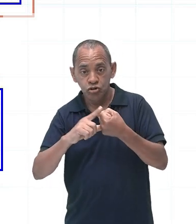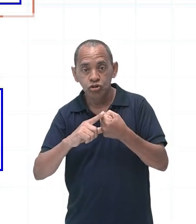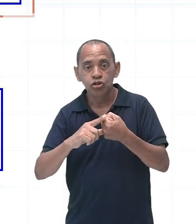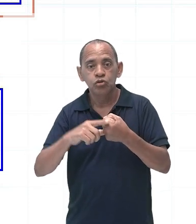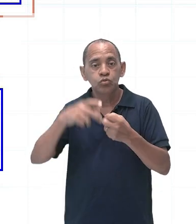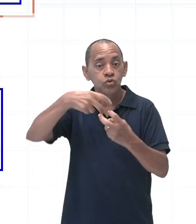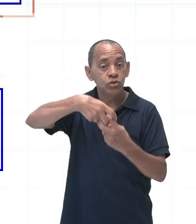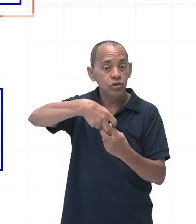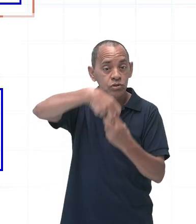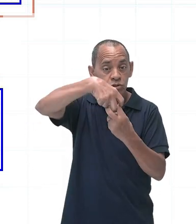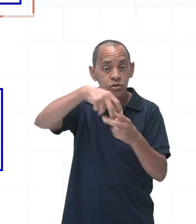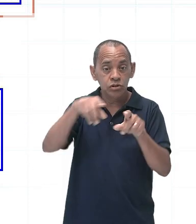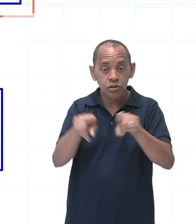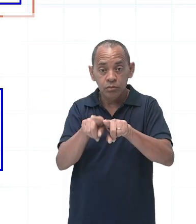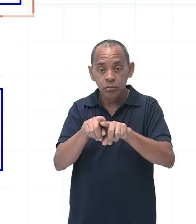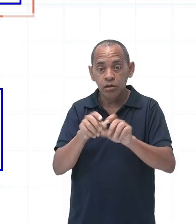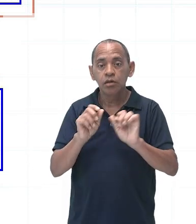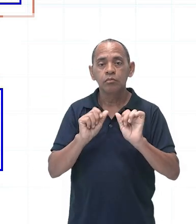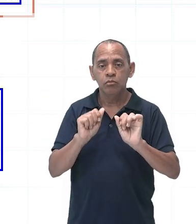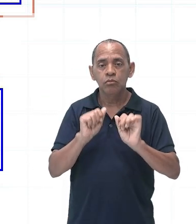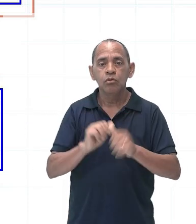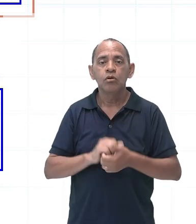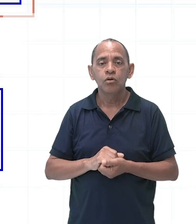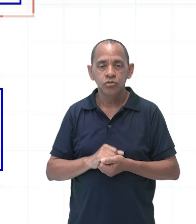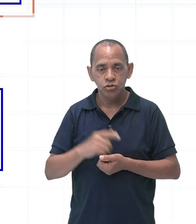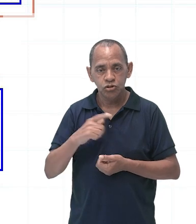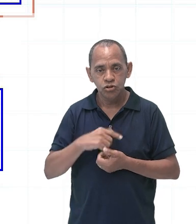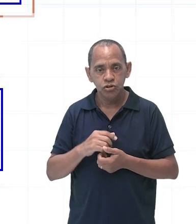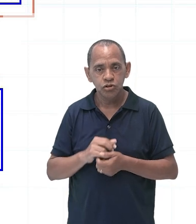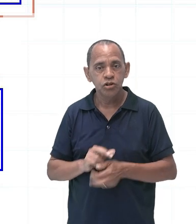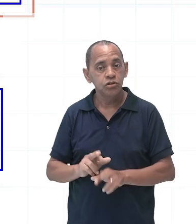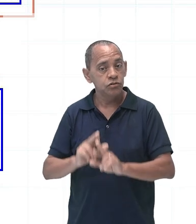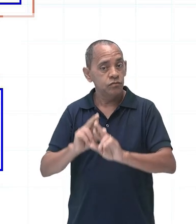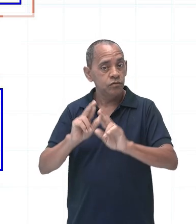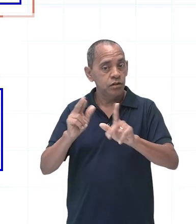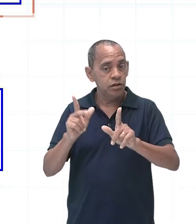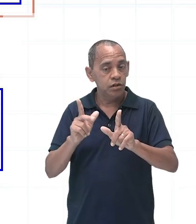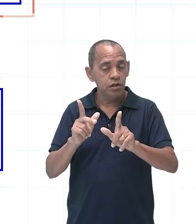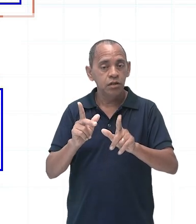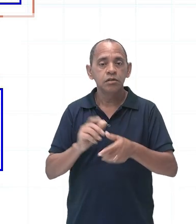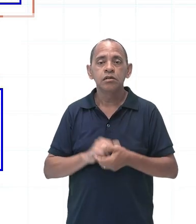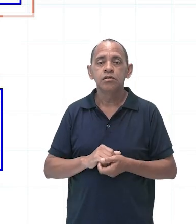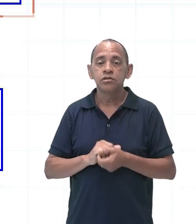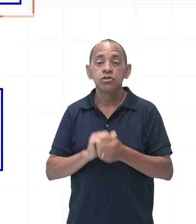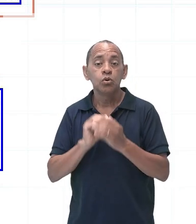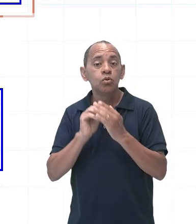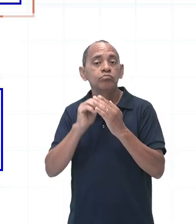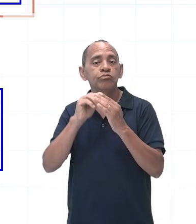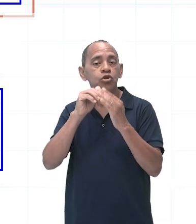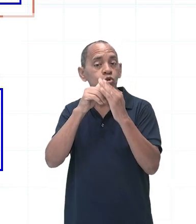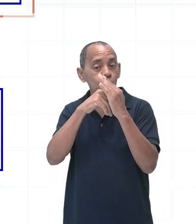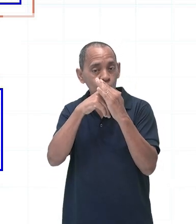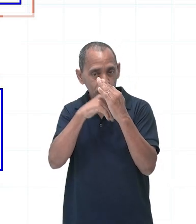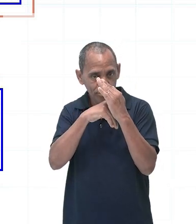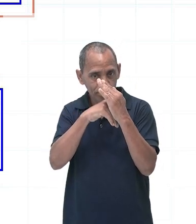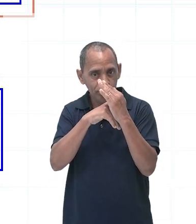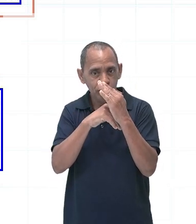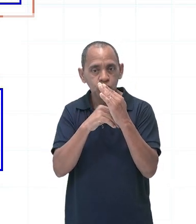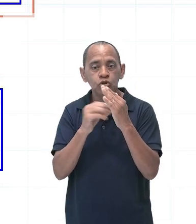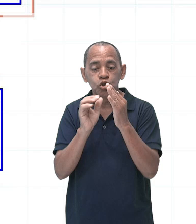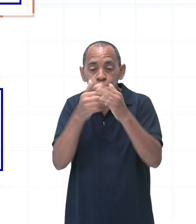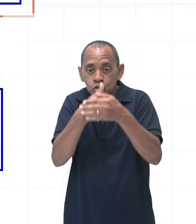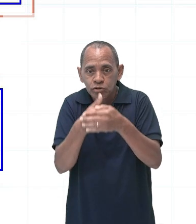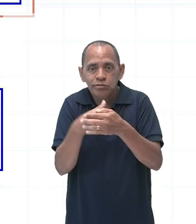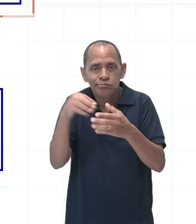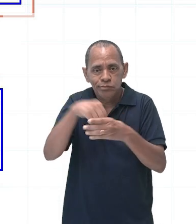artigos ou alguns incisos que podem ser polêmicos e que são disfarçados aí dentro de leis que têm